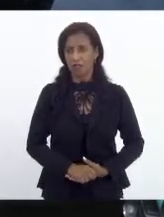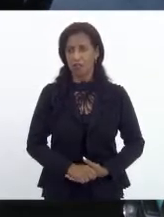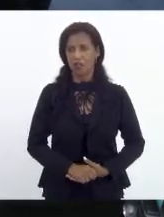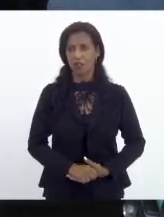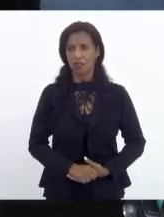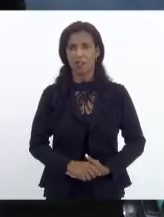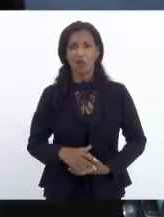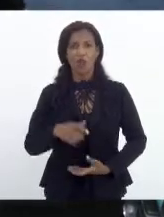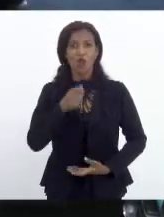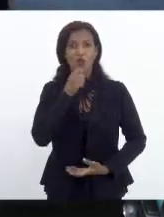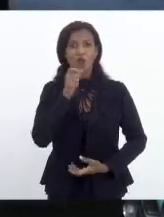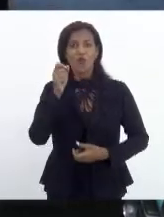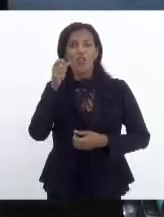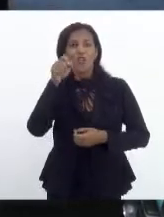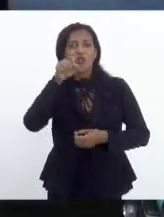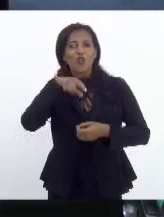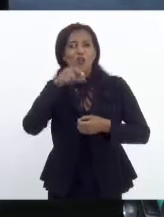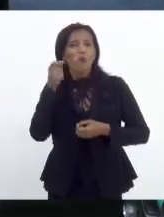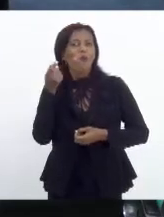Ainda bem que não tem jujuba aqui.